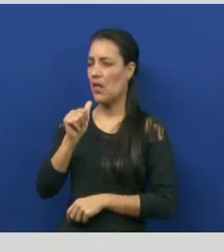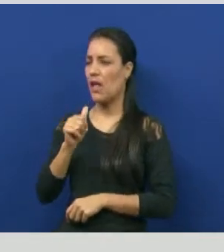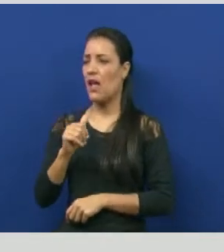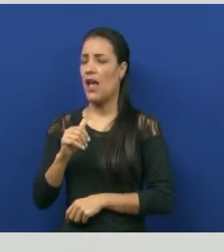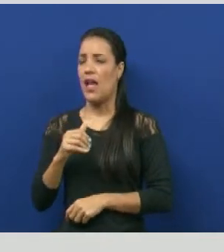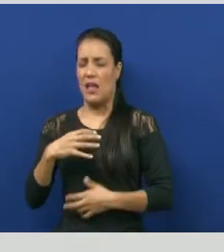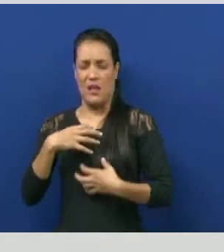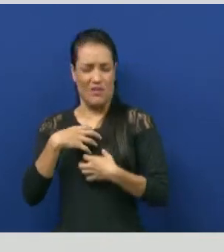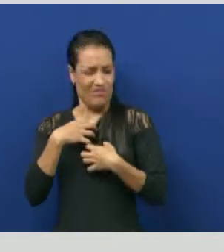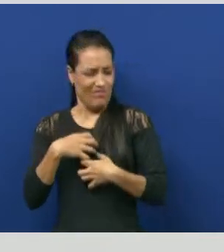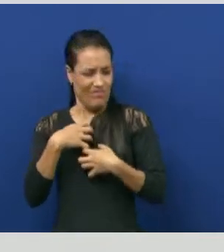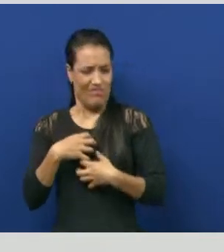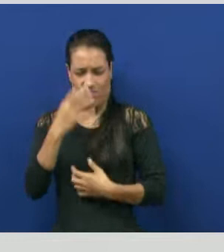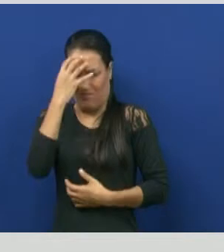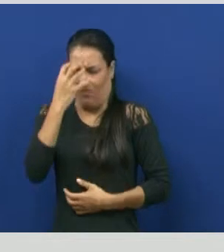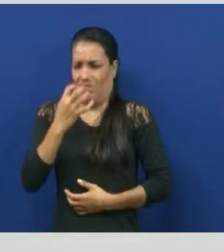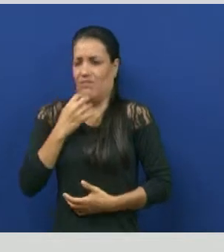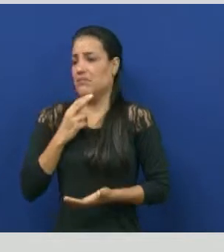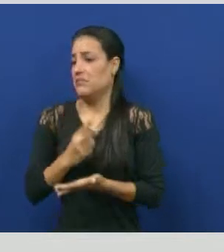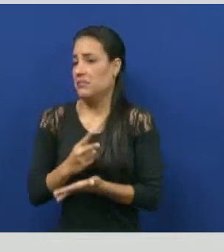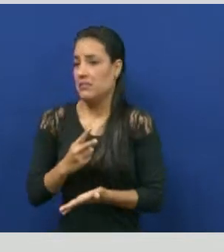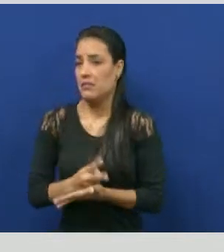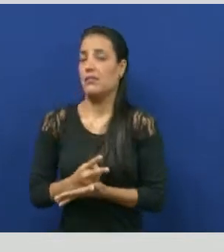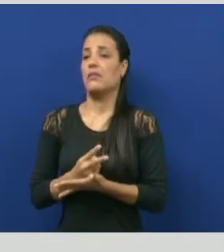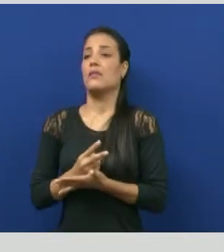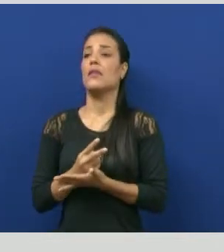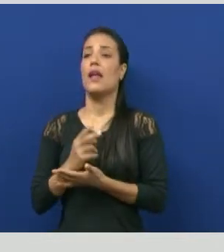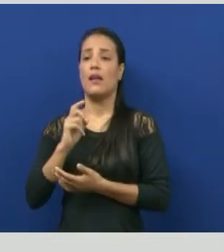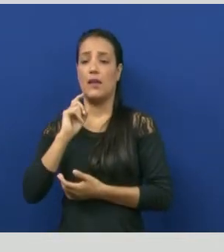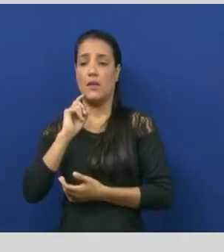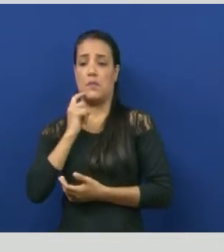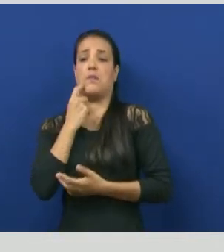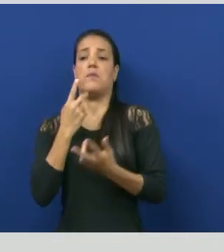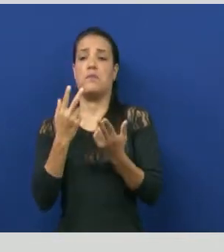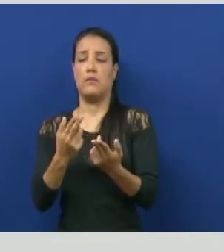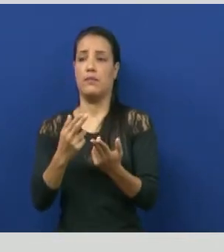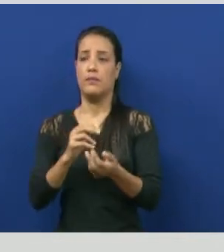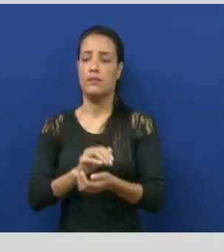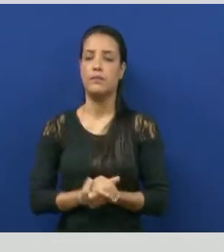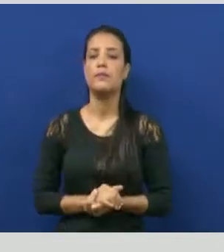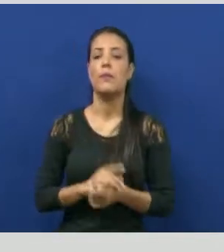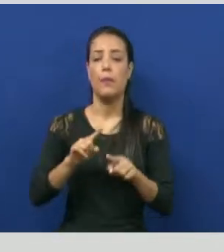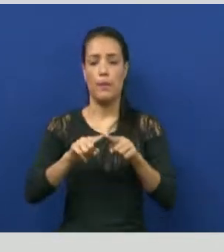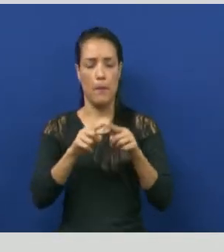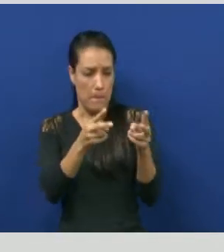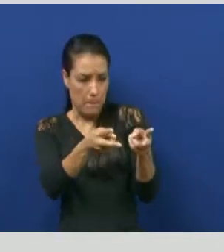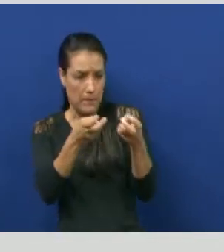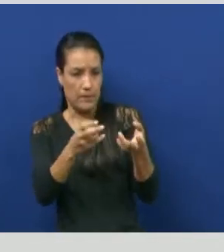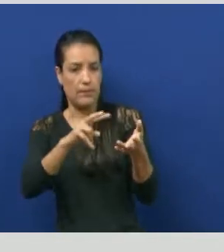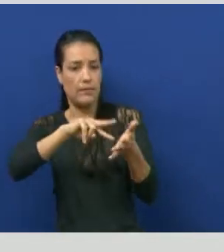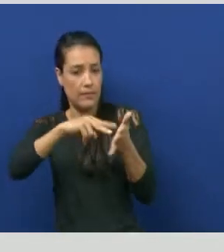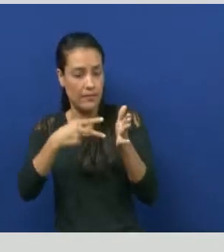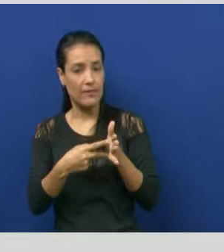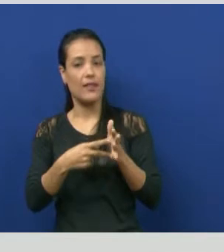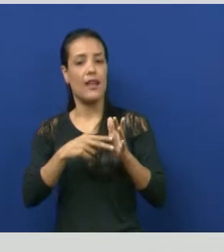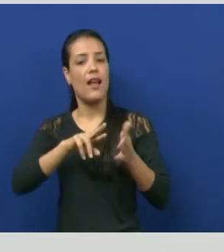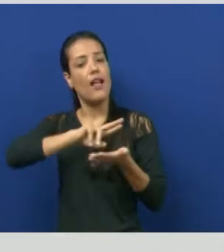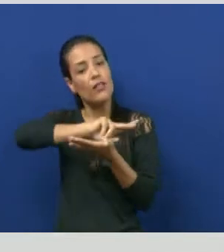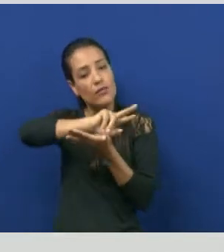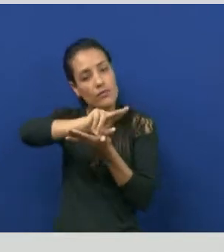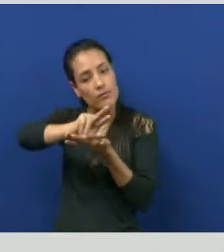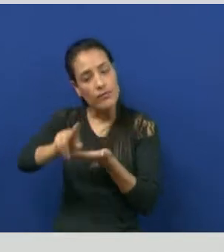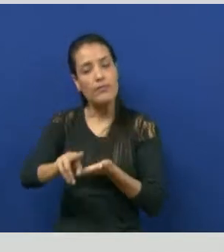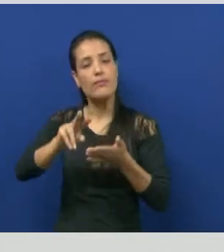humor. Olha só que chave e azeda têm outro sentido, sentido conotativo. Olha só nesse